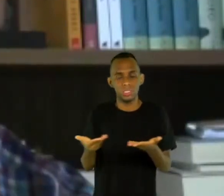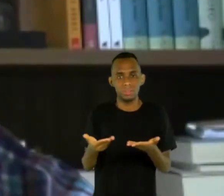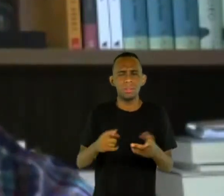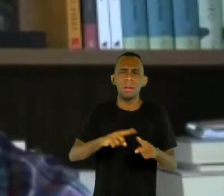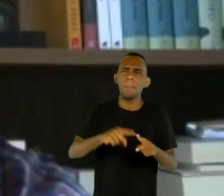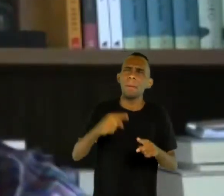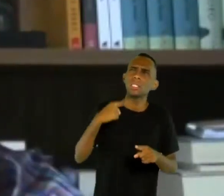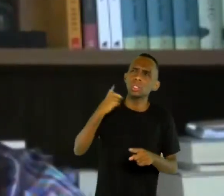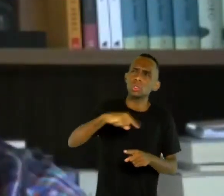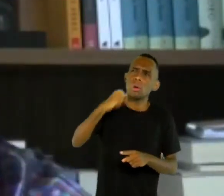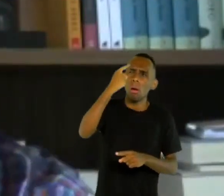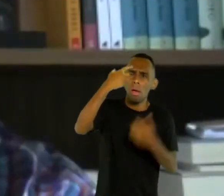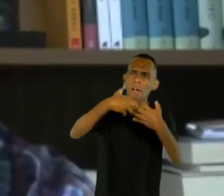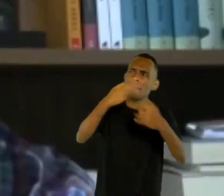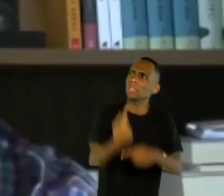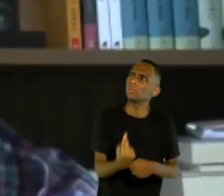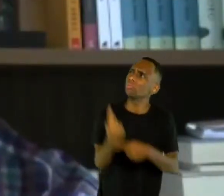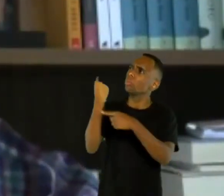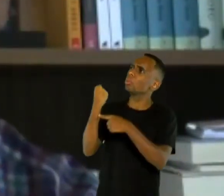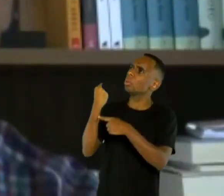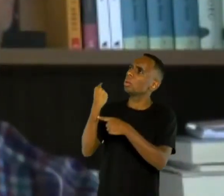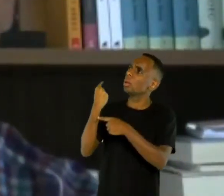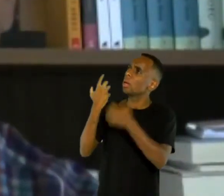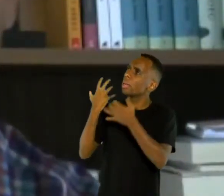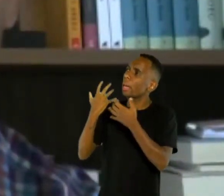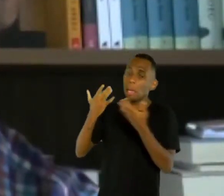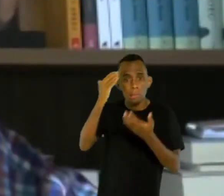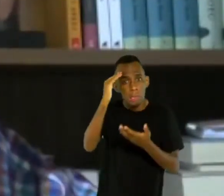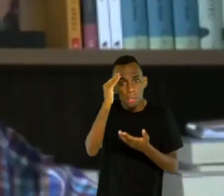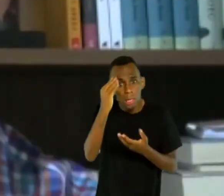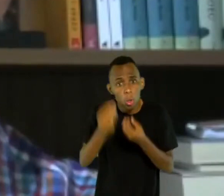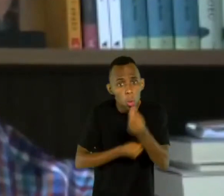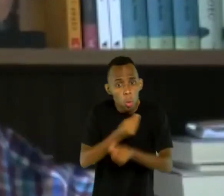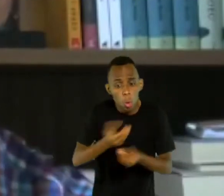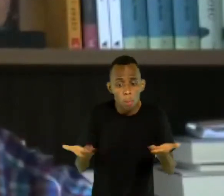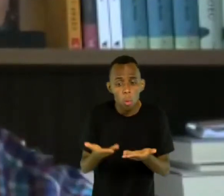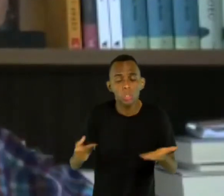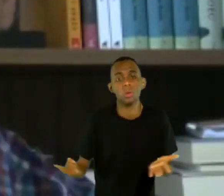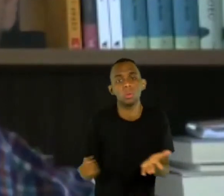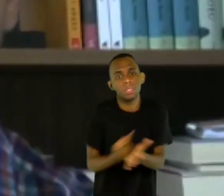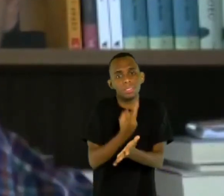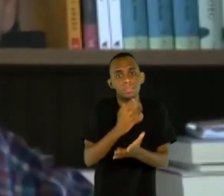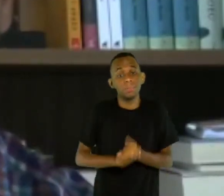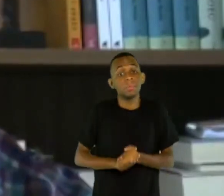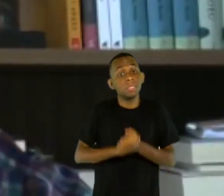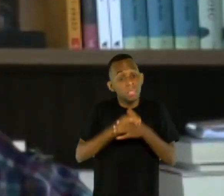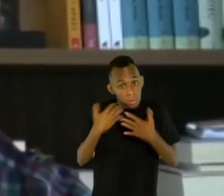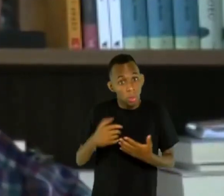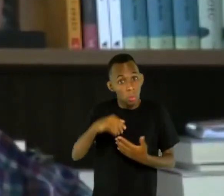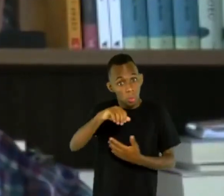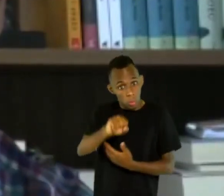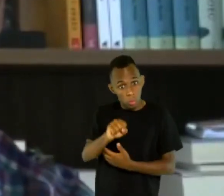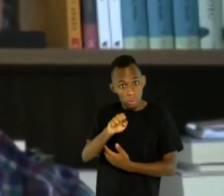passado, a gente quer entender o hoje, né? A gente quer entender o presente. E o Sérgio faz isso de uma maneira